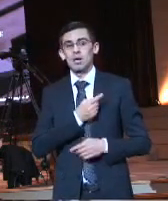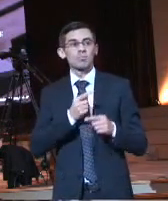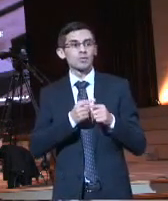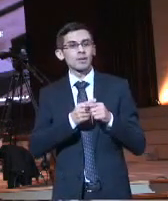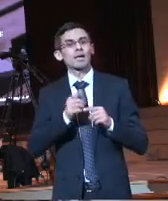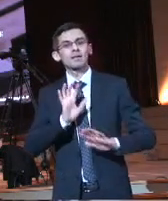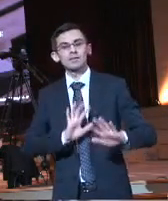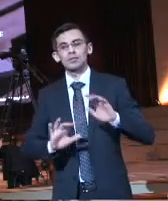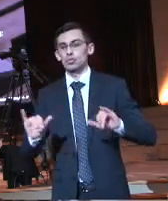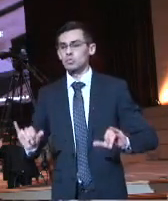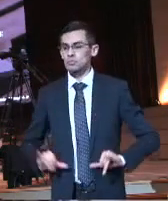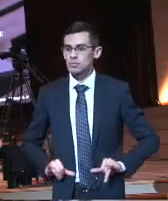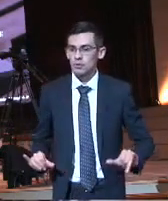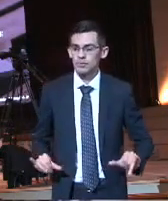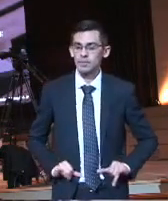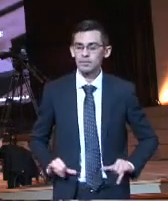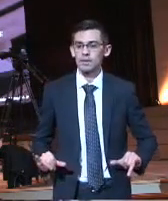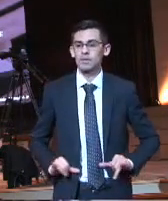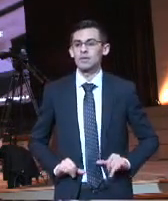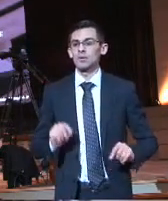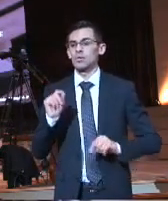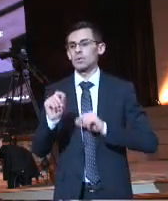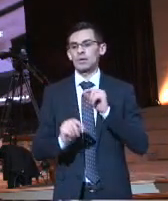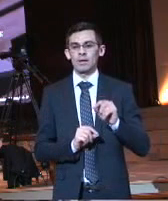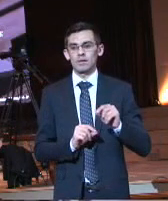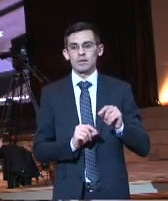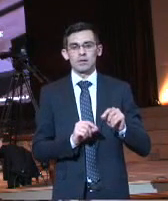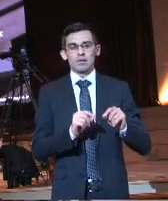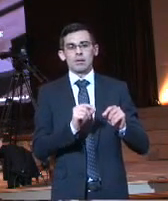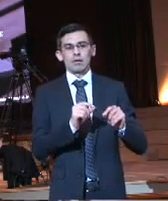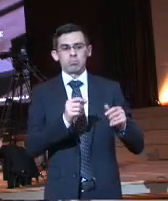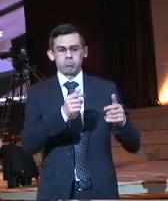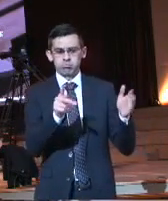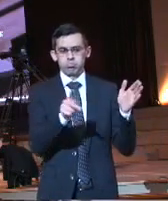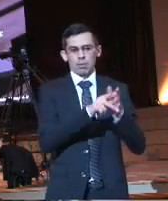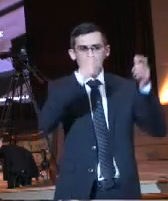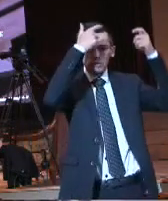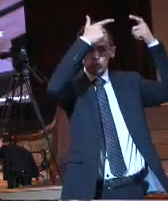Porque o sofrimento não é uma equação de primeiro grau.